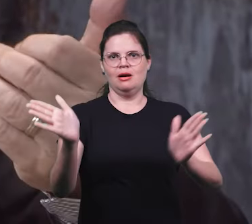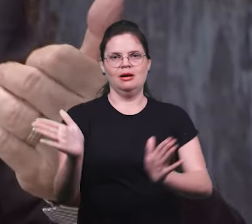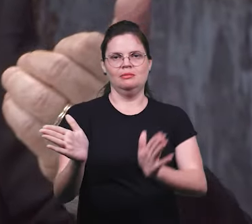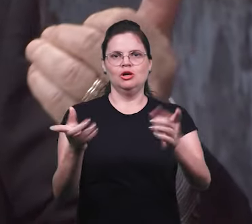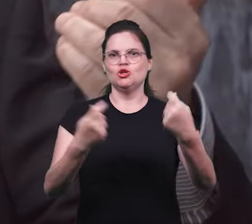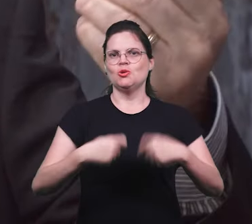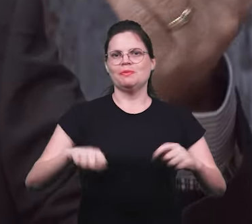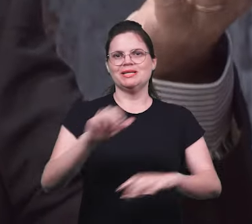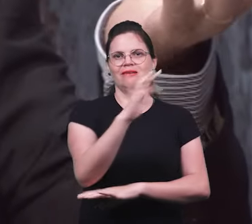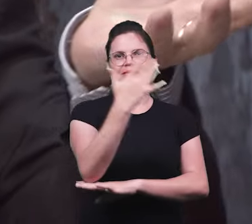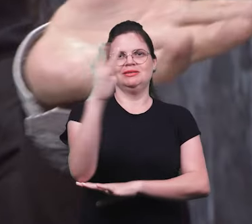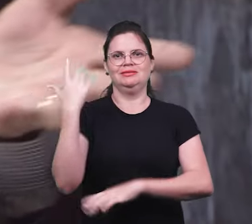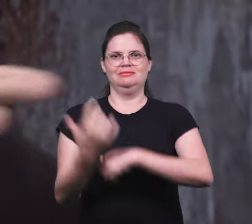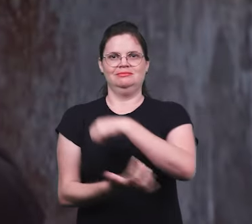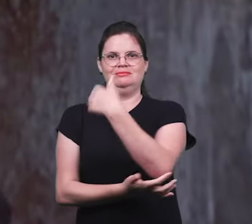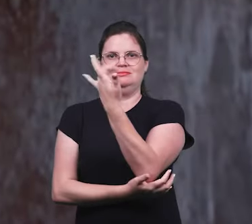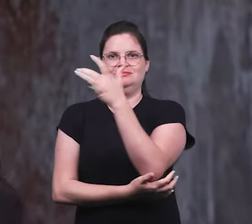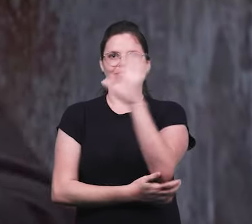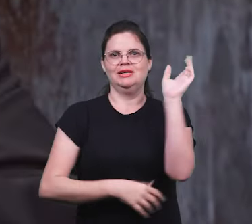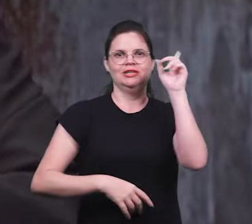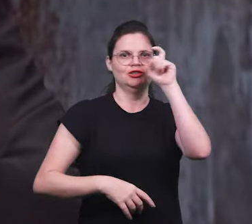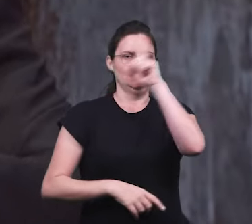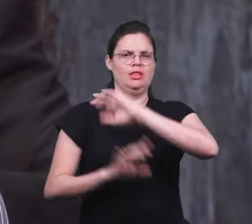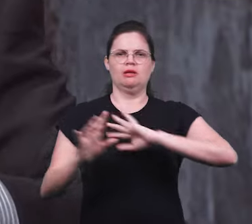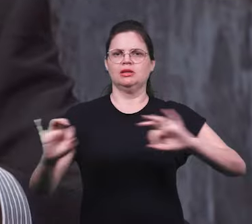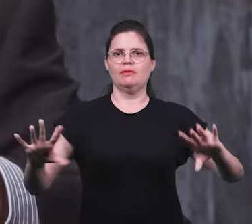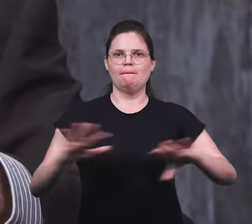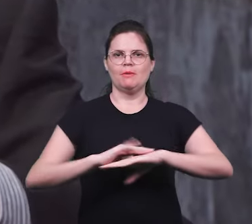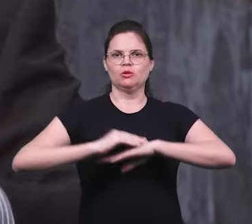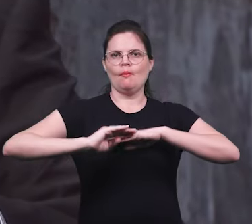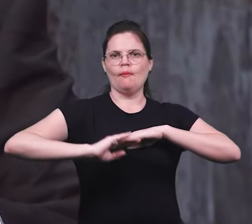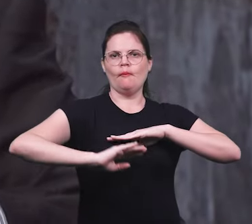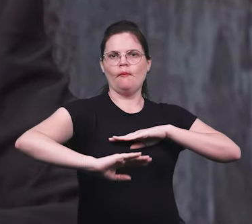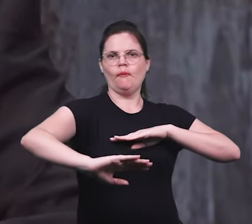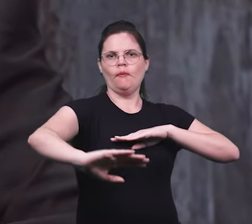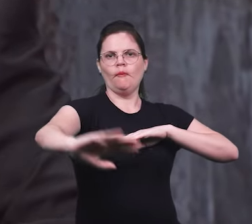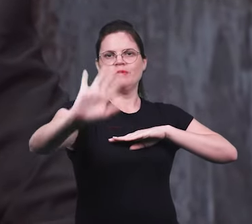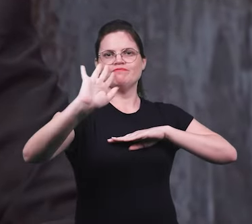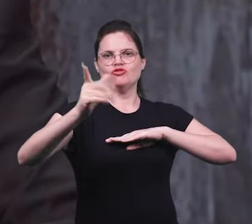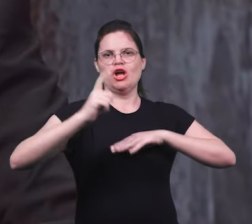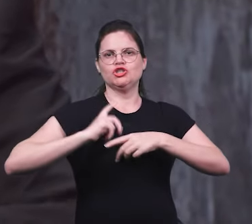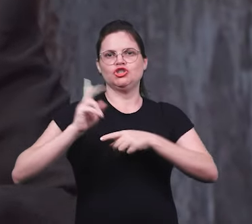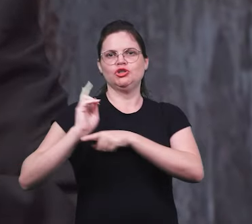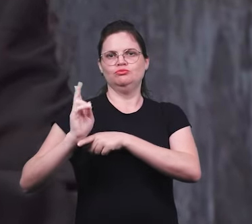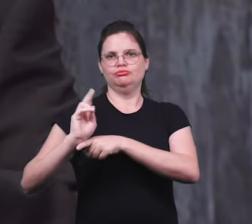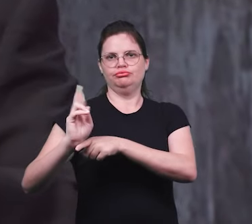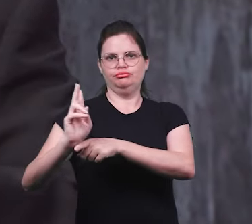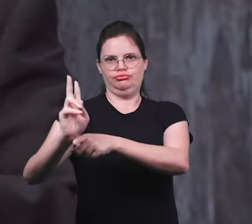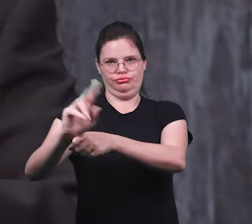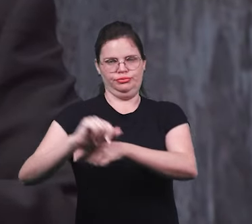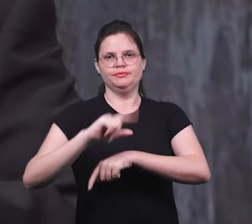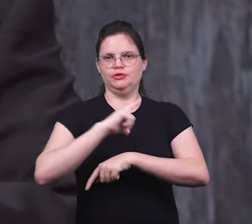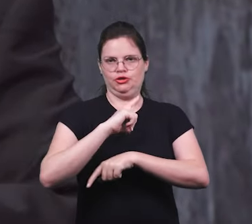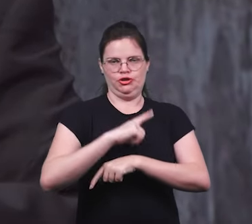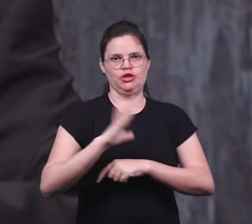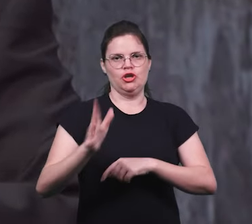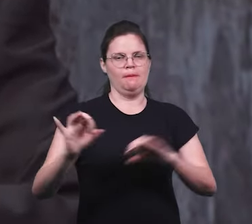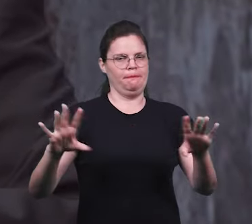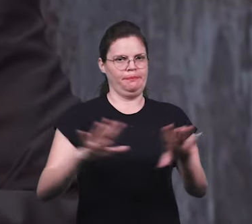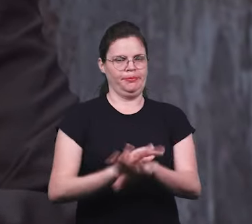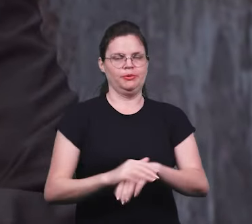passar dentro da selva, não tinha que passar por lugares difíceis, ele já tinha estrada perfeita até com segurança, uma providência. A segunda